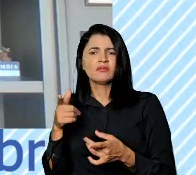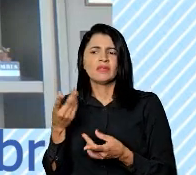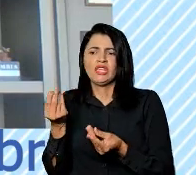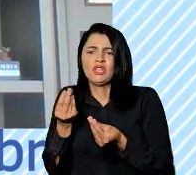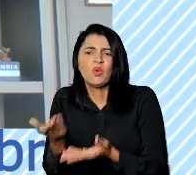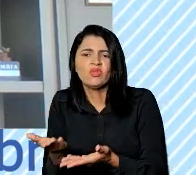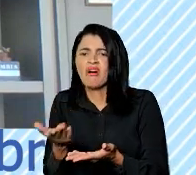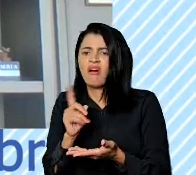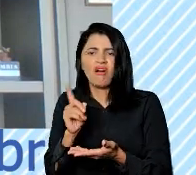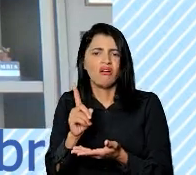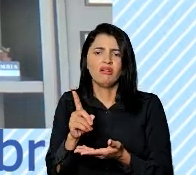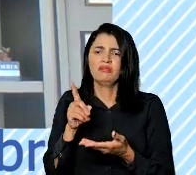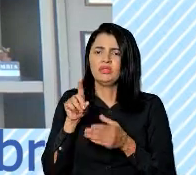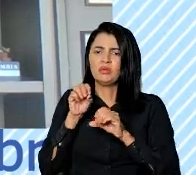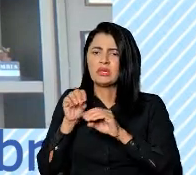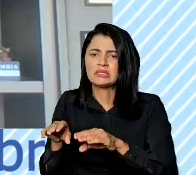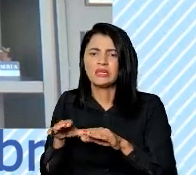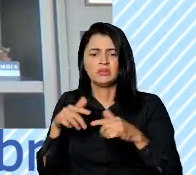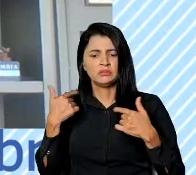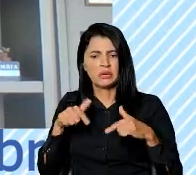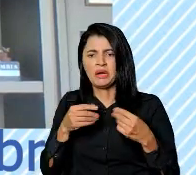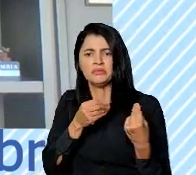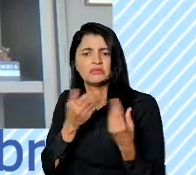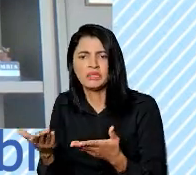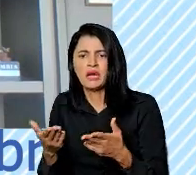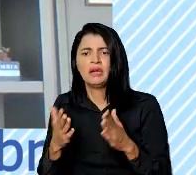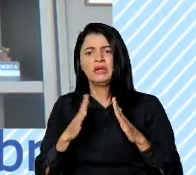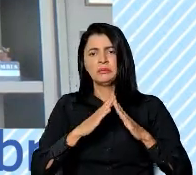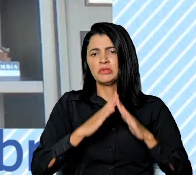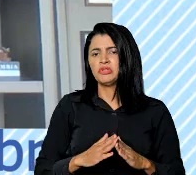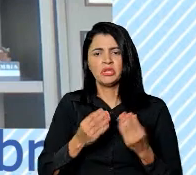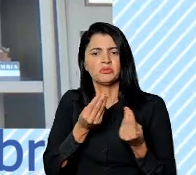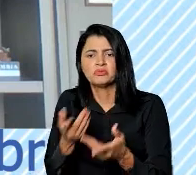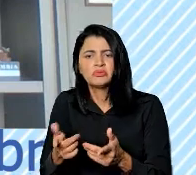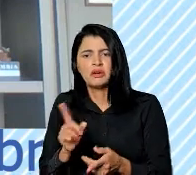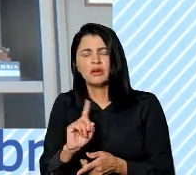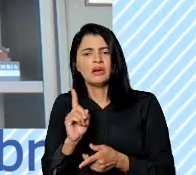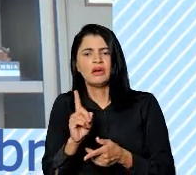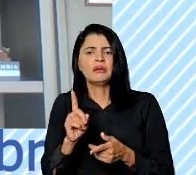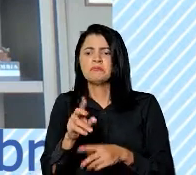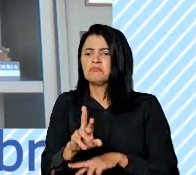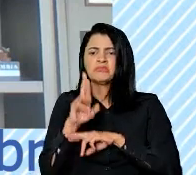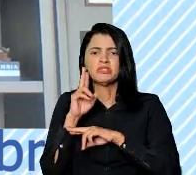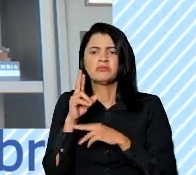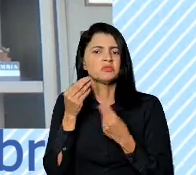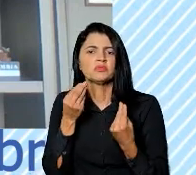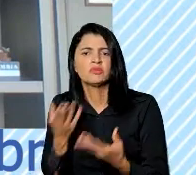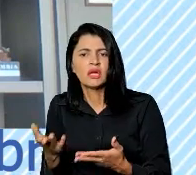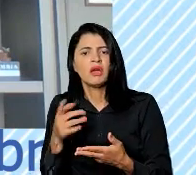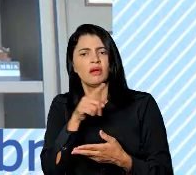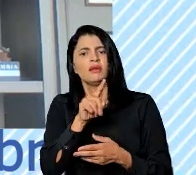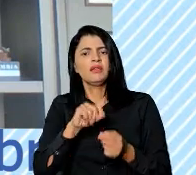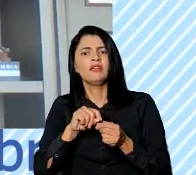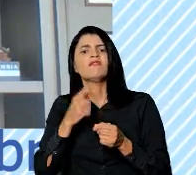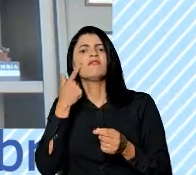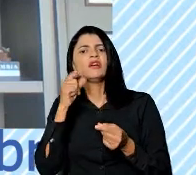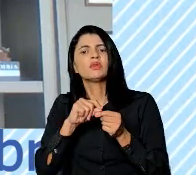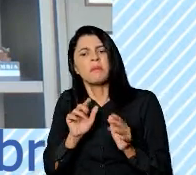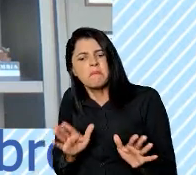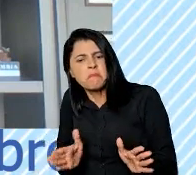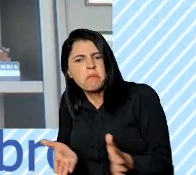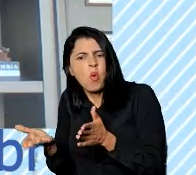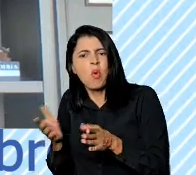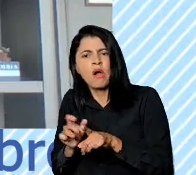nega trabalho, que nega moradia, que nega representatividade e que empurra para as margens sociais,